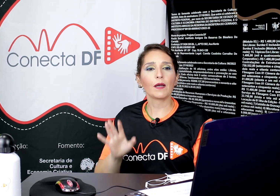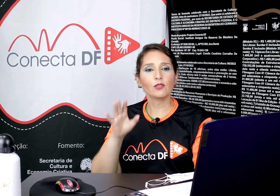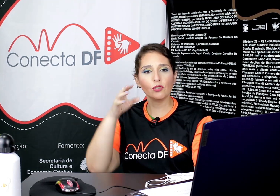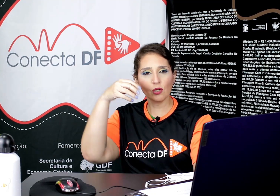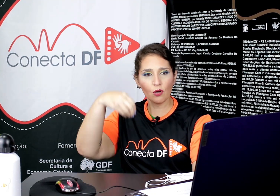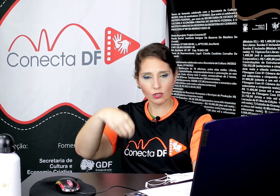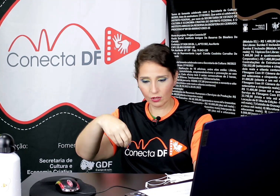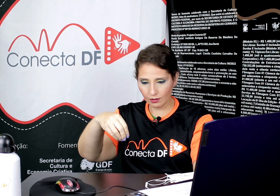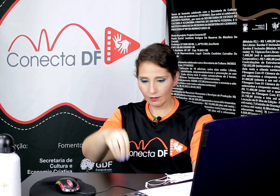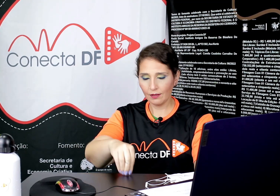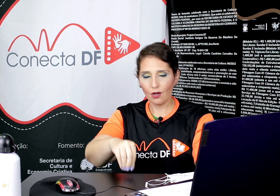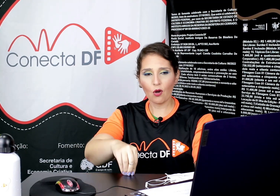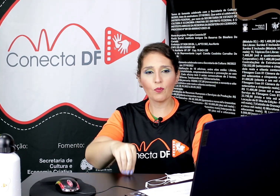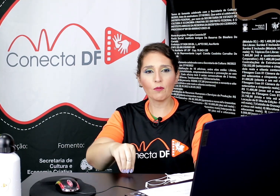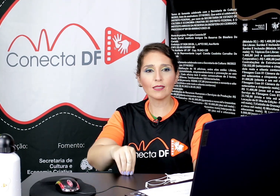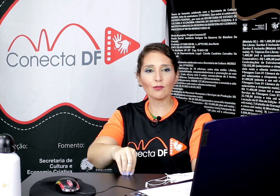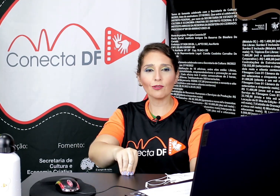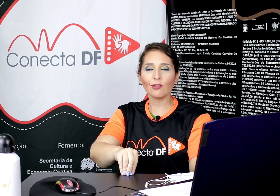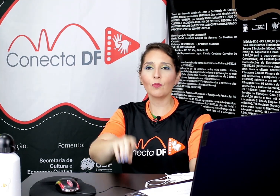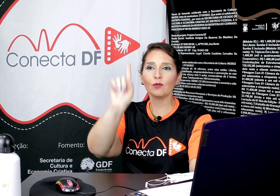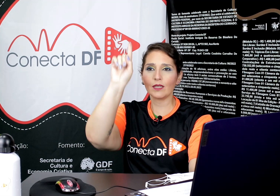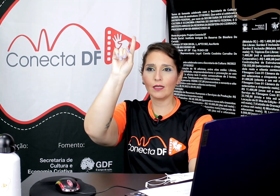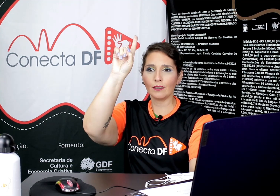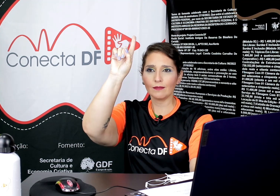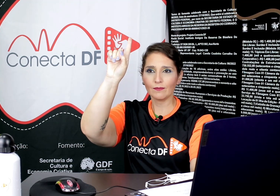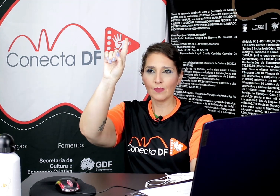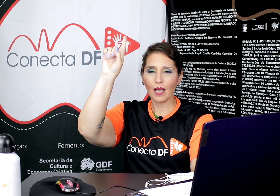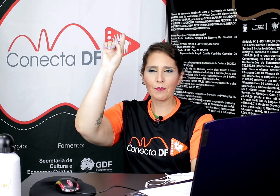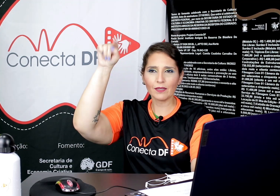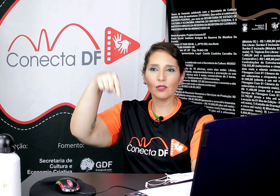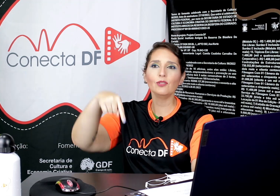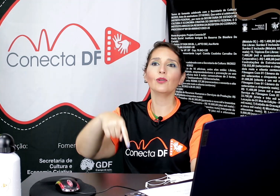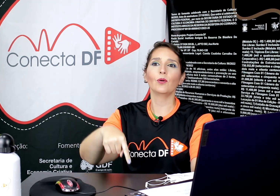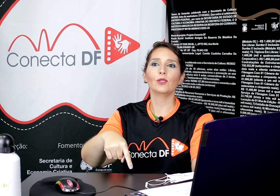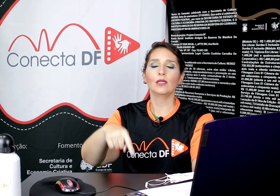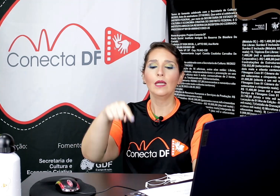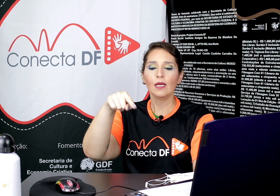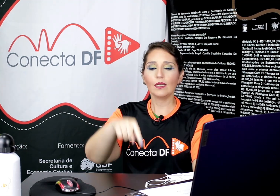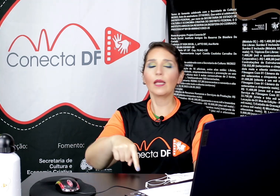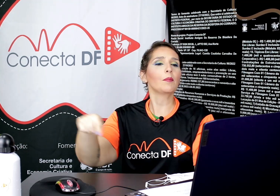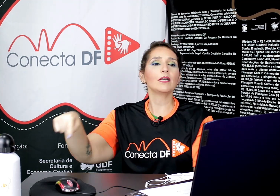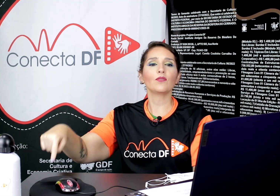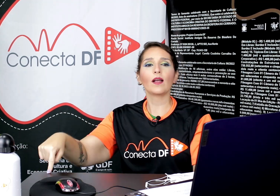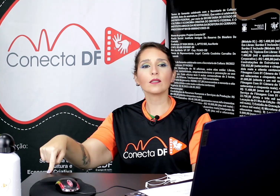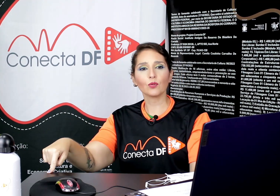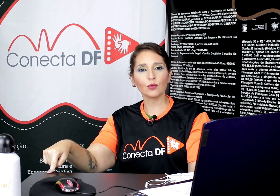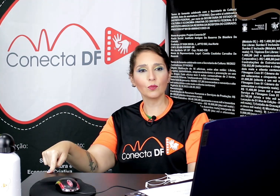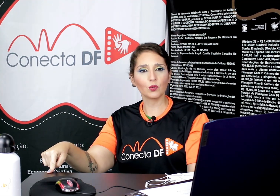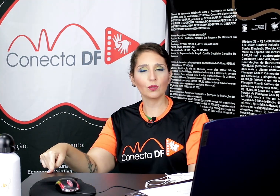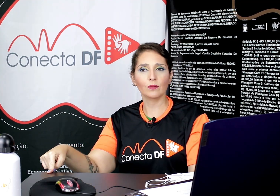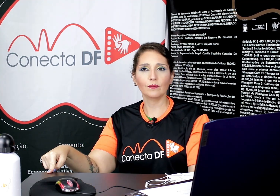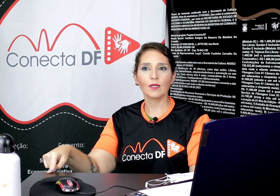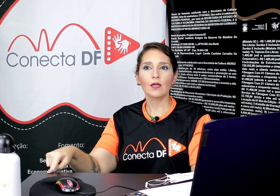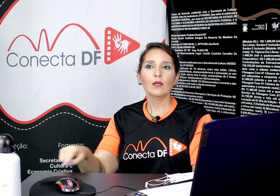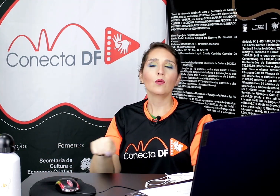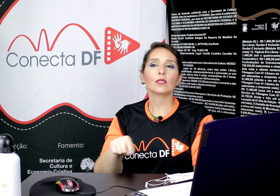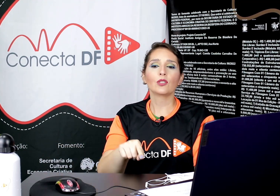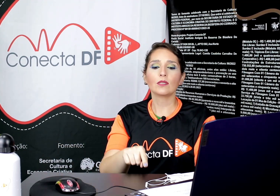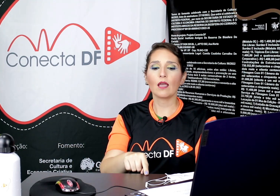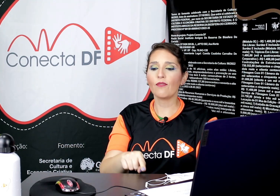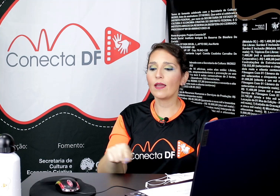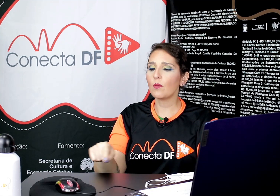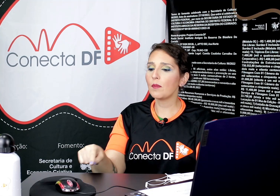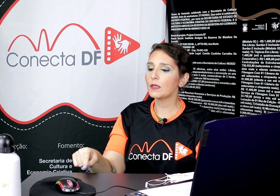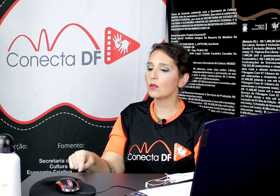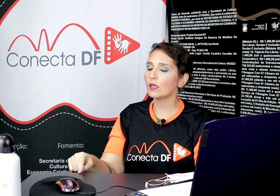A partir de hoje, compromisso com todo mundo aqui. A partir de hoje, ninguém mais fala surdo-mudo. Quando a